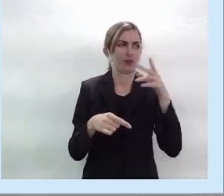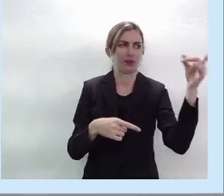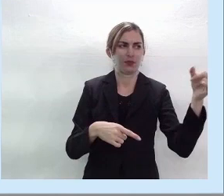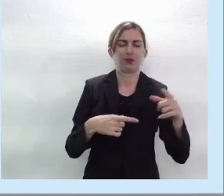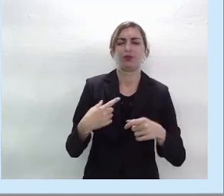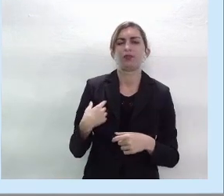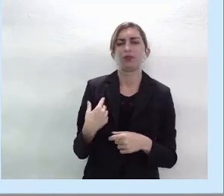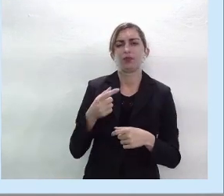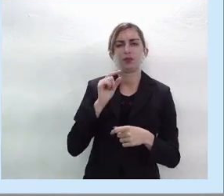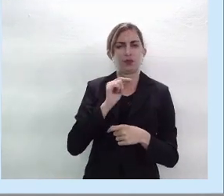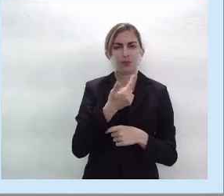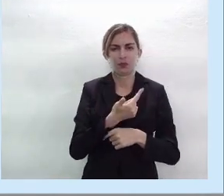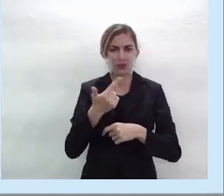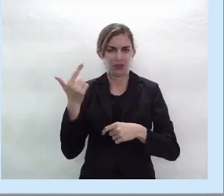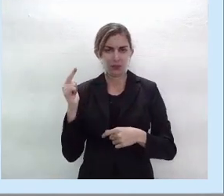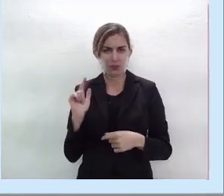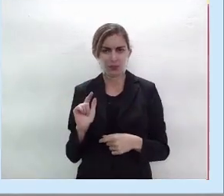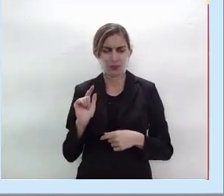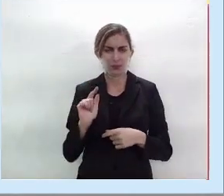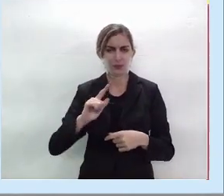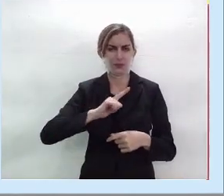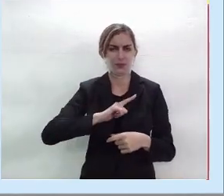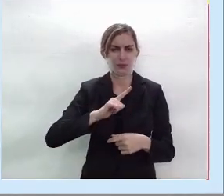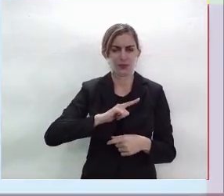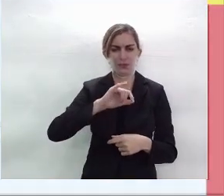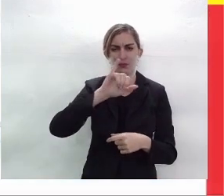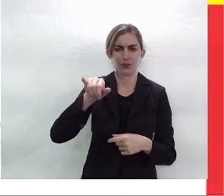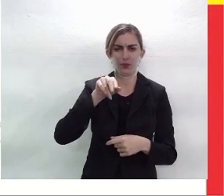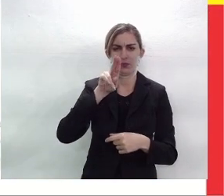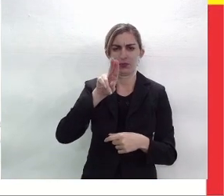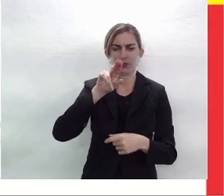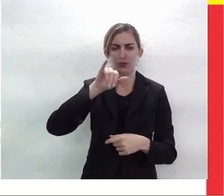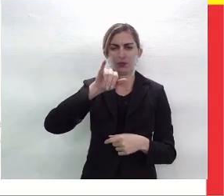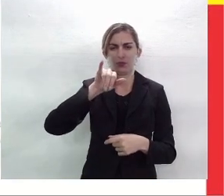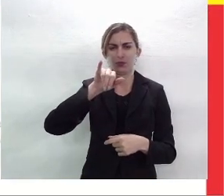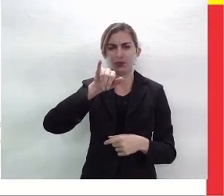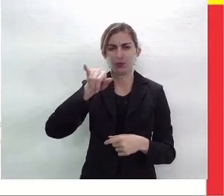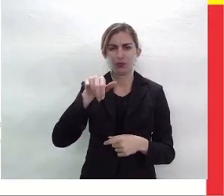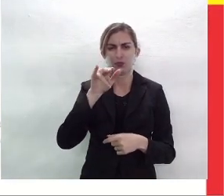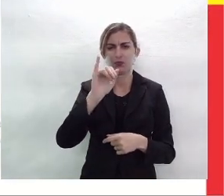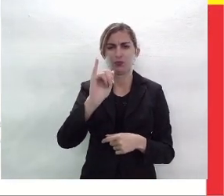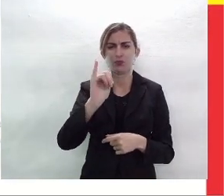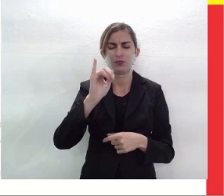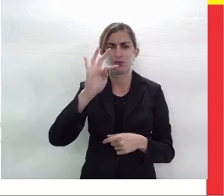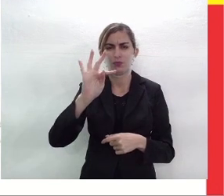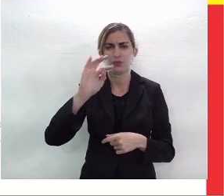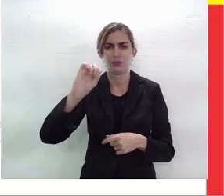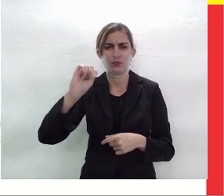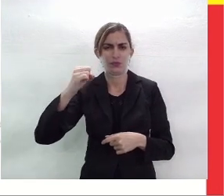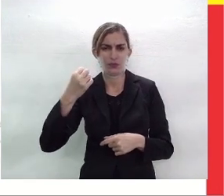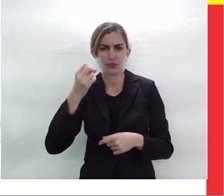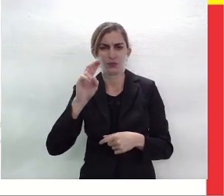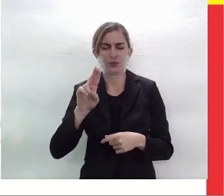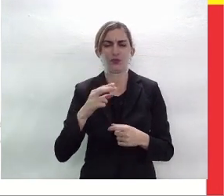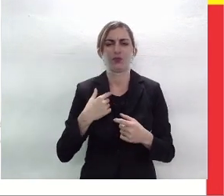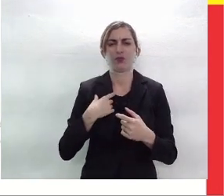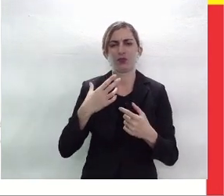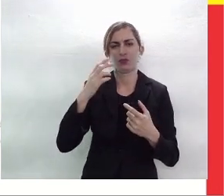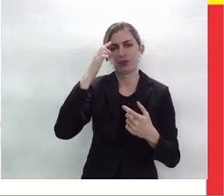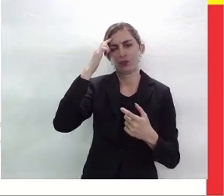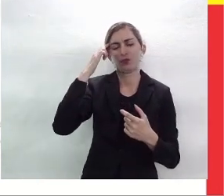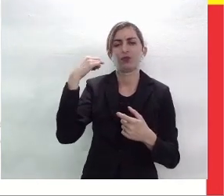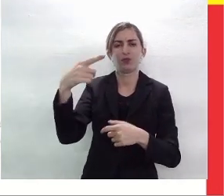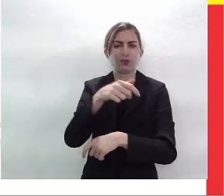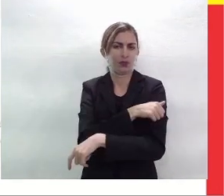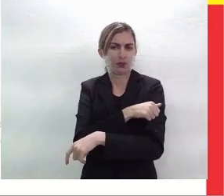E também a outra é que o jiu-jitsu nasceu no Brasil aqui através do Conde Koma, né?